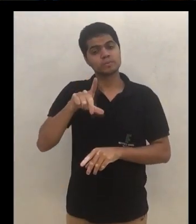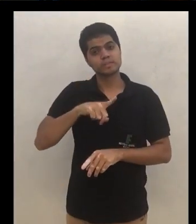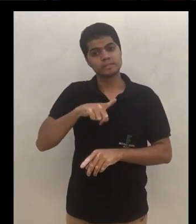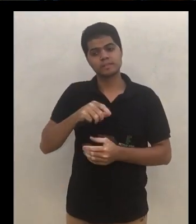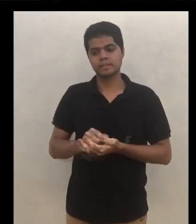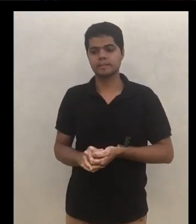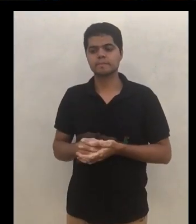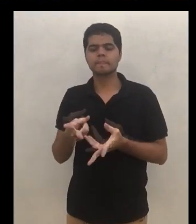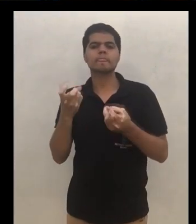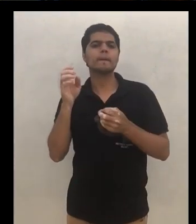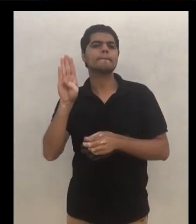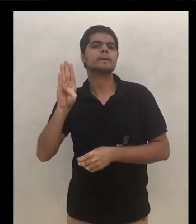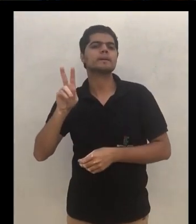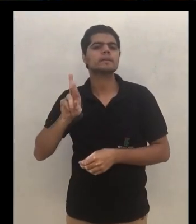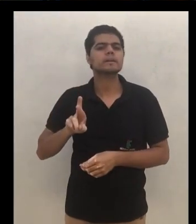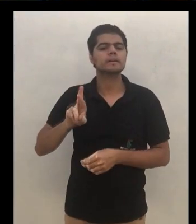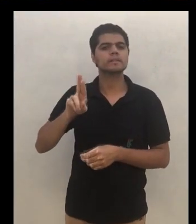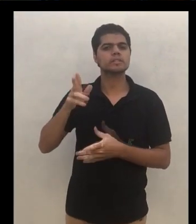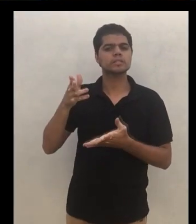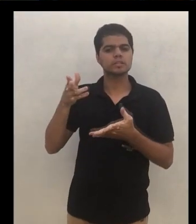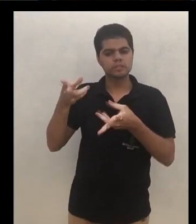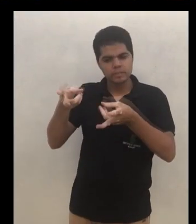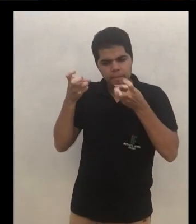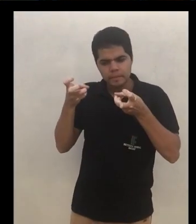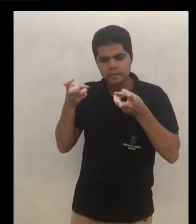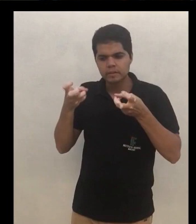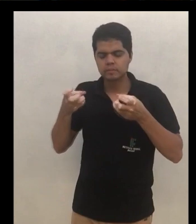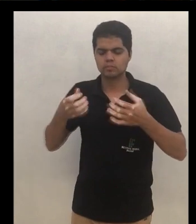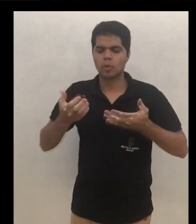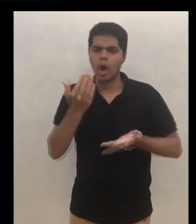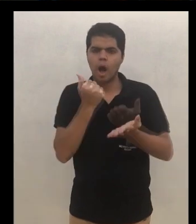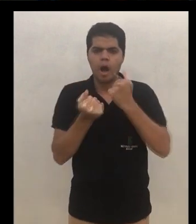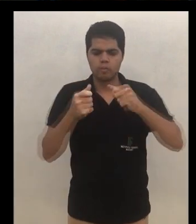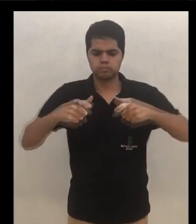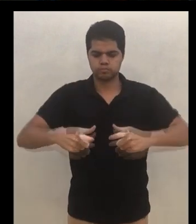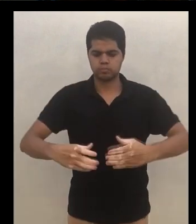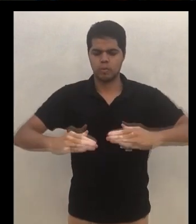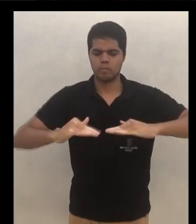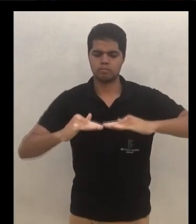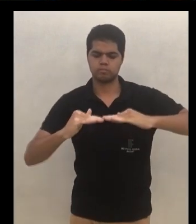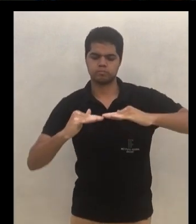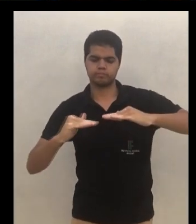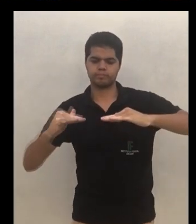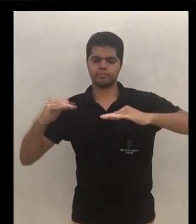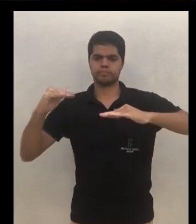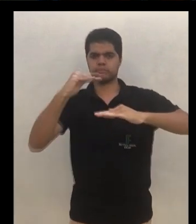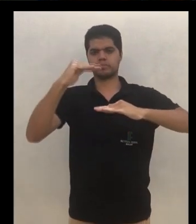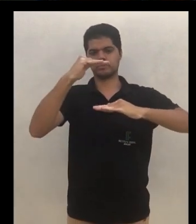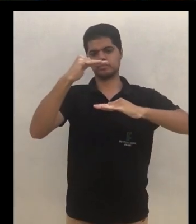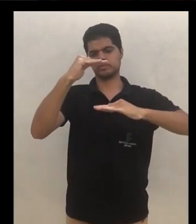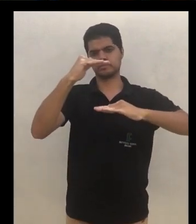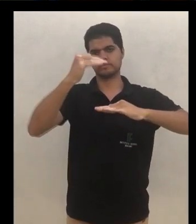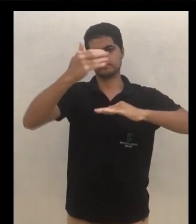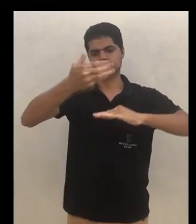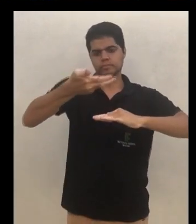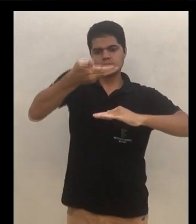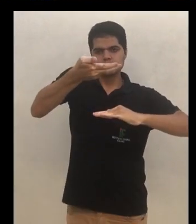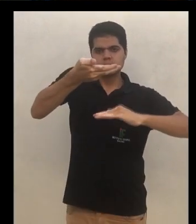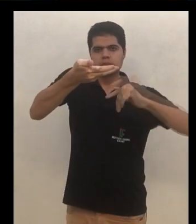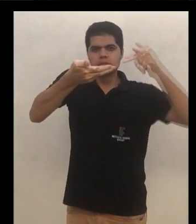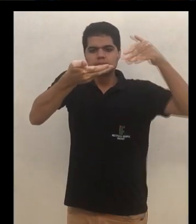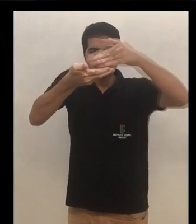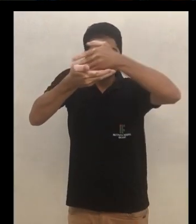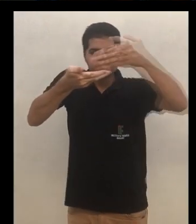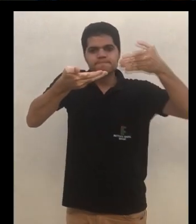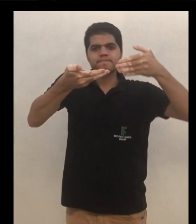sugiro que vocês levantem os comedouros, tá, para ficar melhor, para elas comerem, E lembrando que para